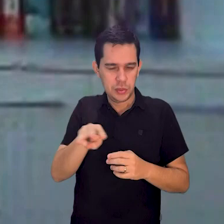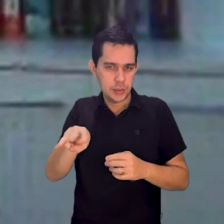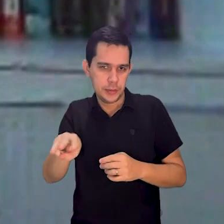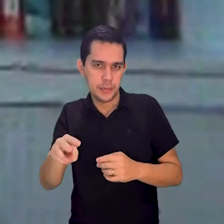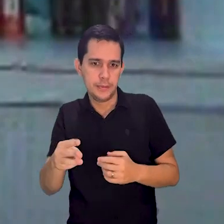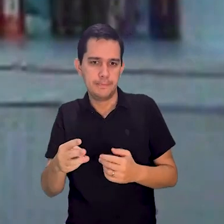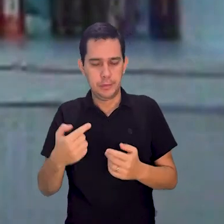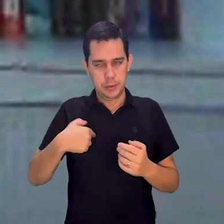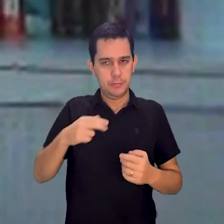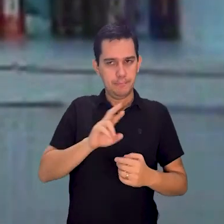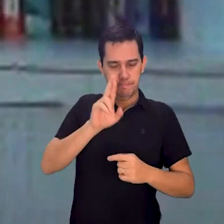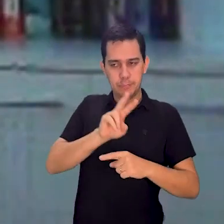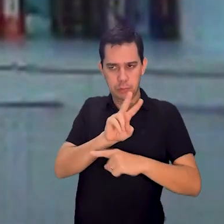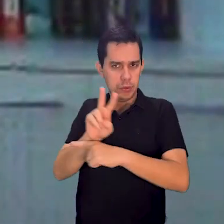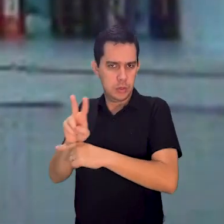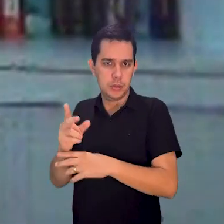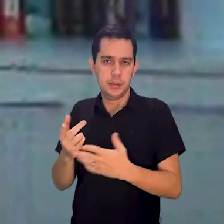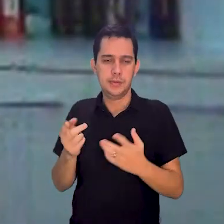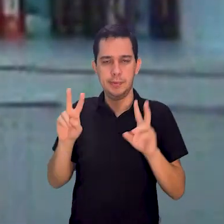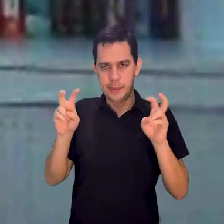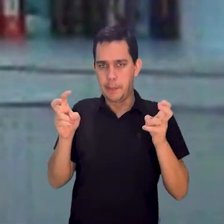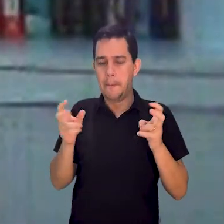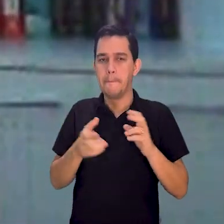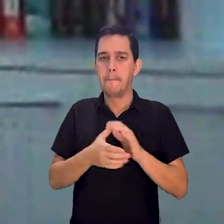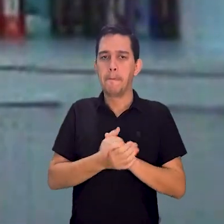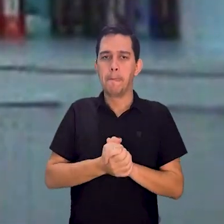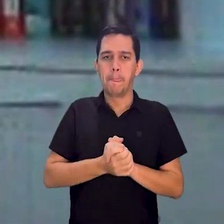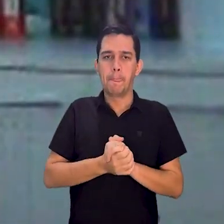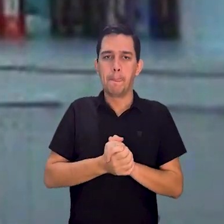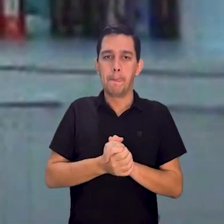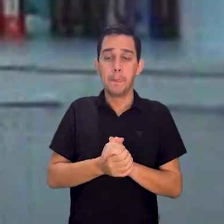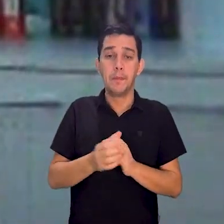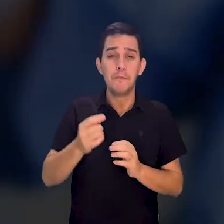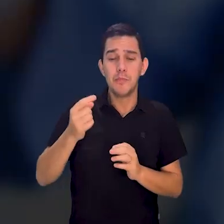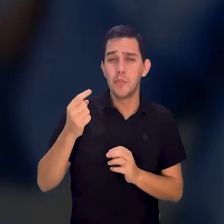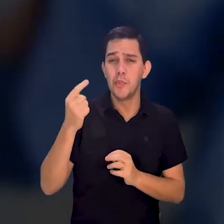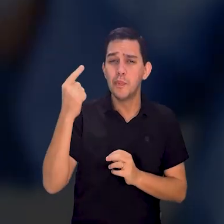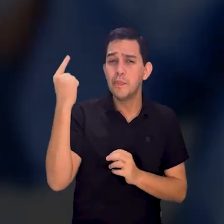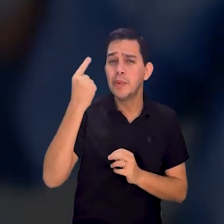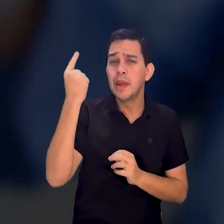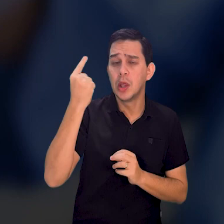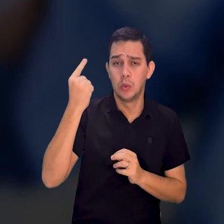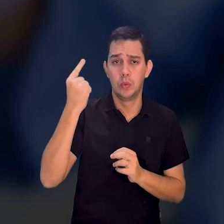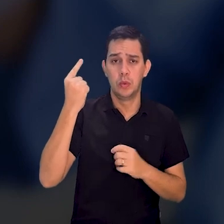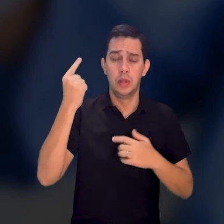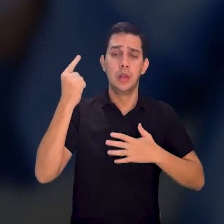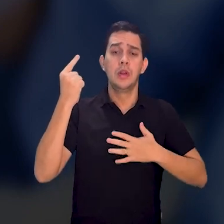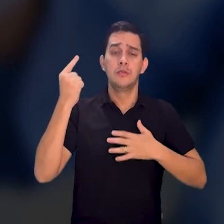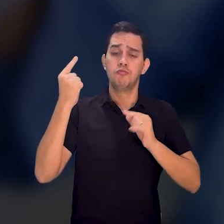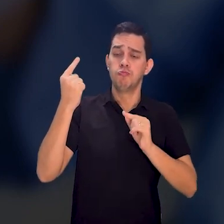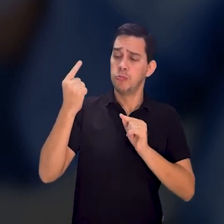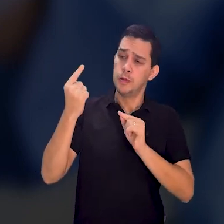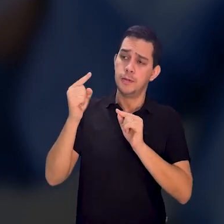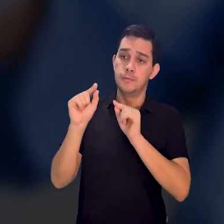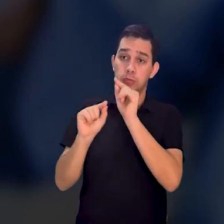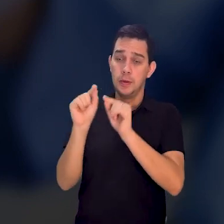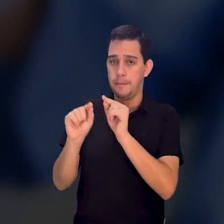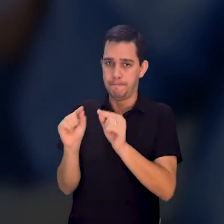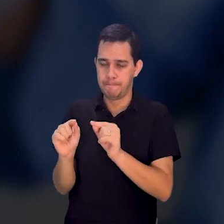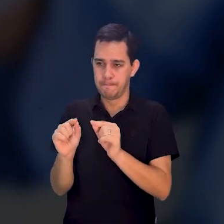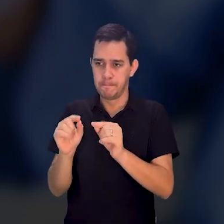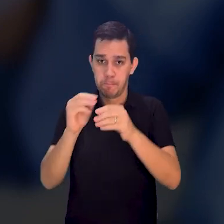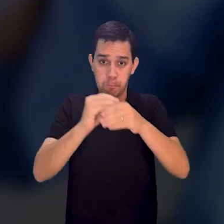titular, da minha atribuição, ela é para a tutela individual do paciente. Então, a primeira providência